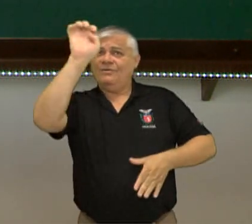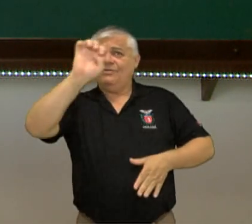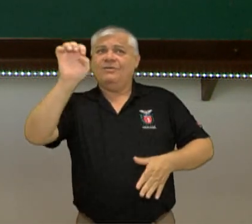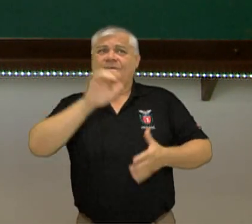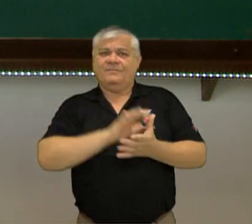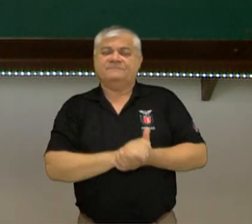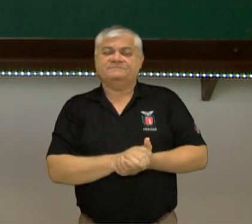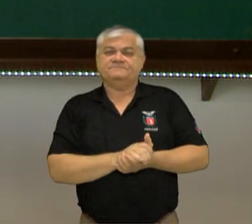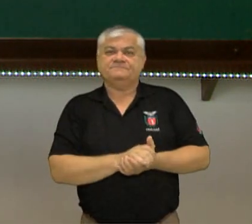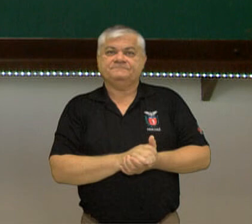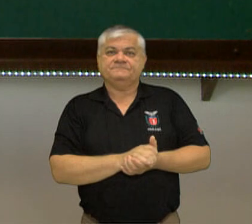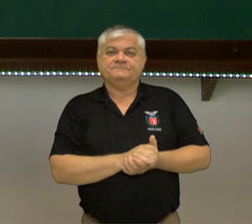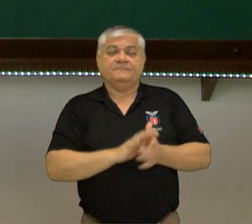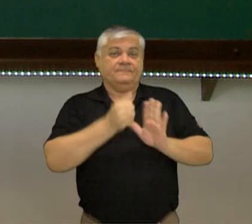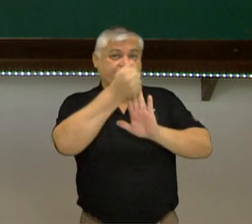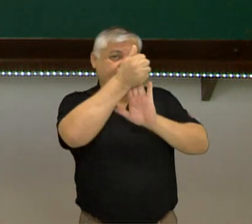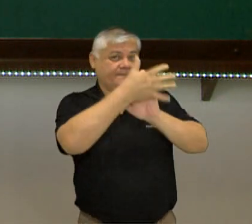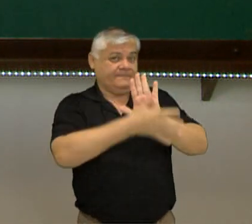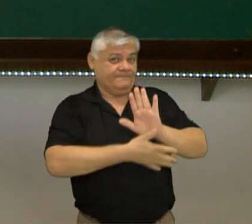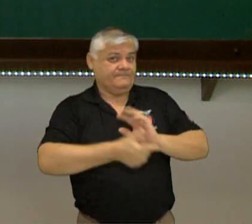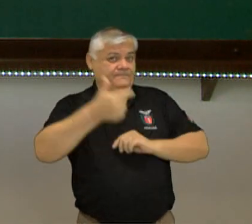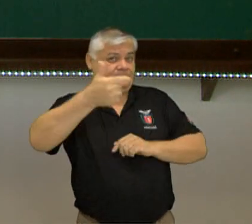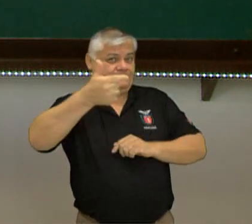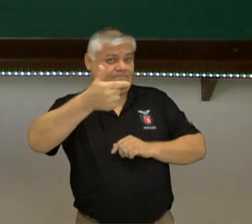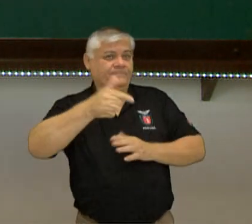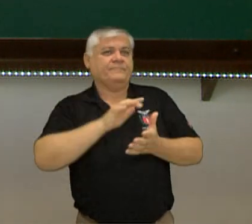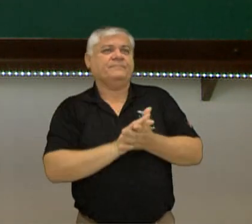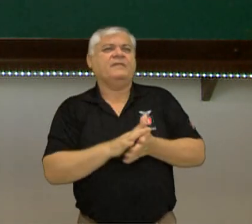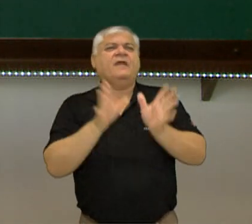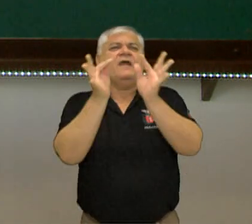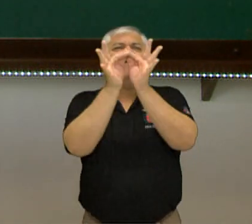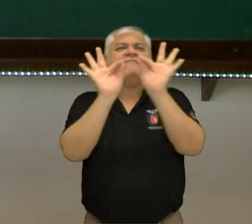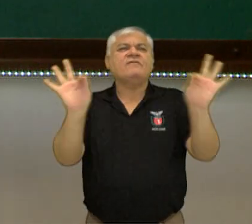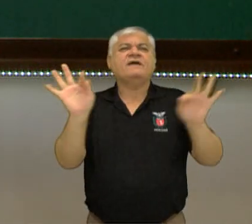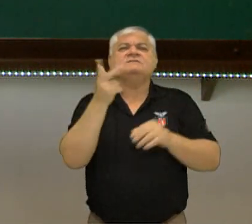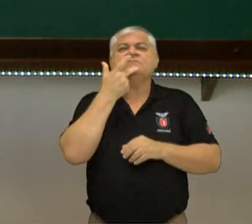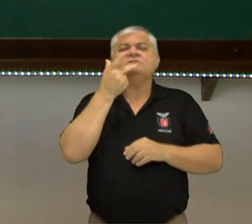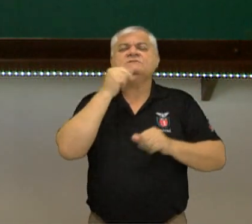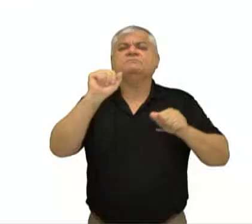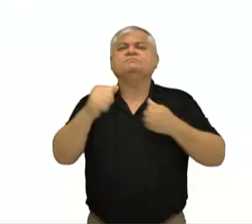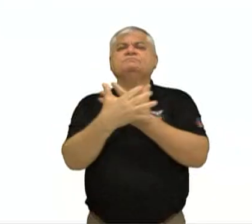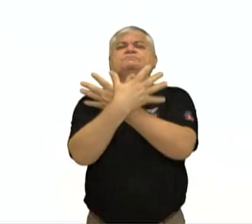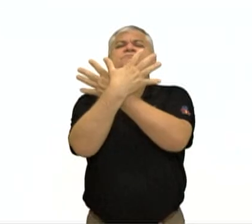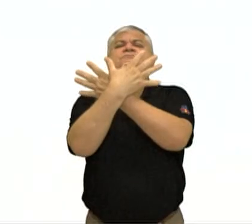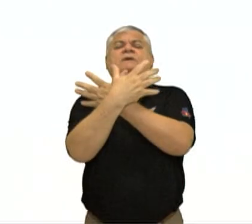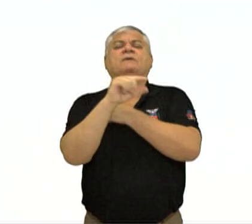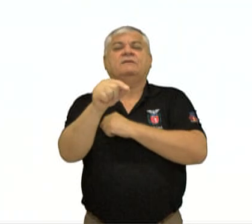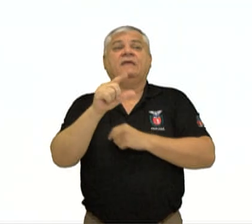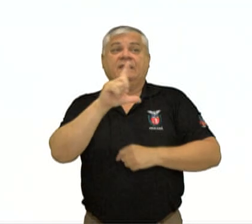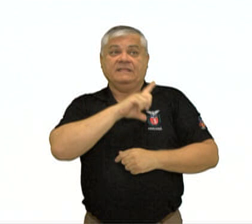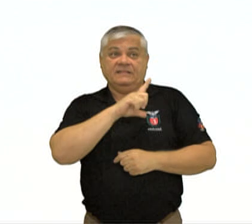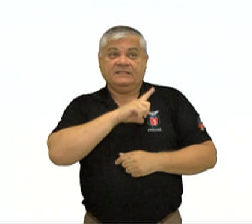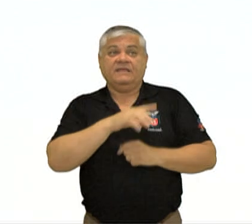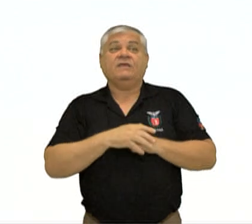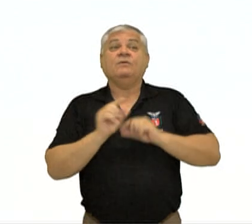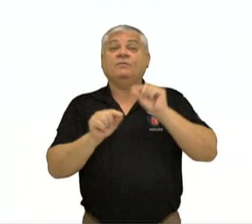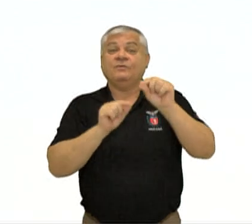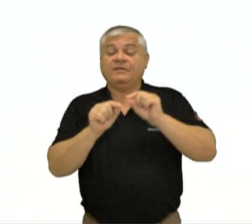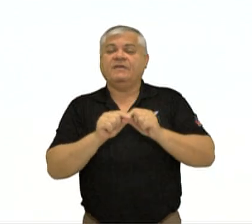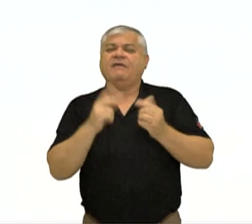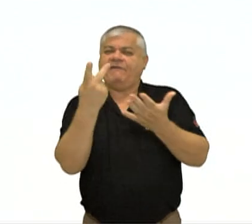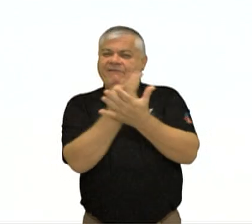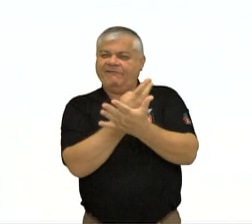europeus. A frase a seguir, olha essa atividade, gente, a frase a seguir sobre os astecas contém propositalmente